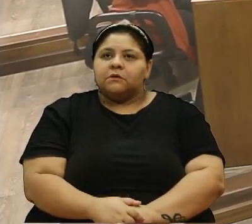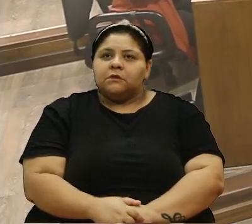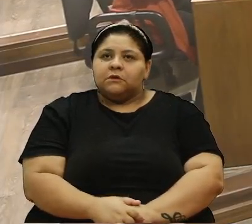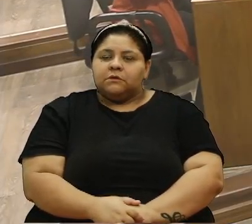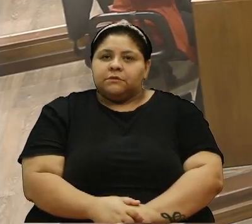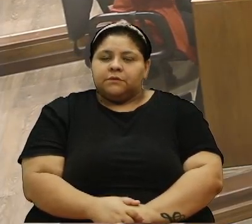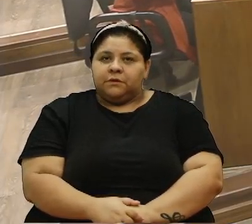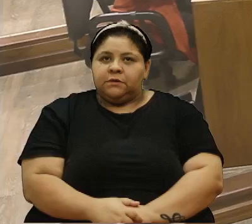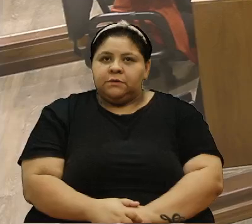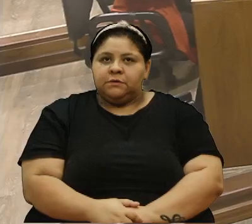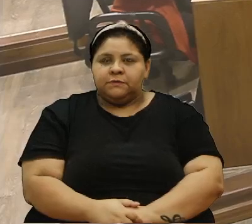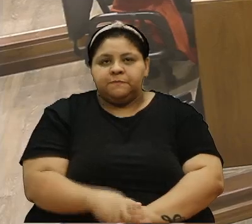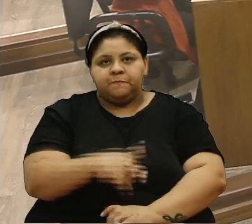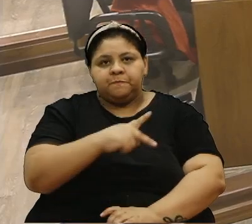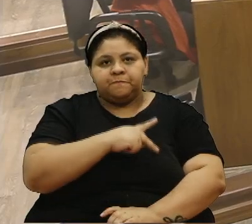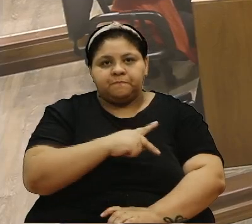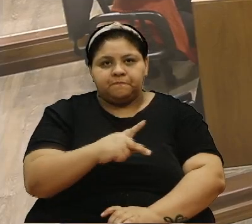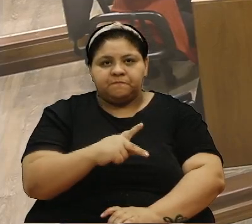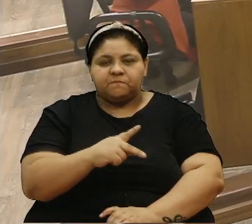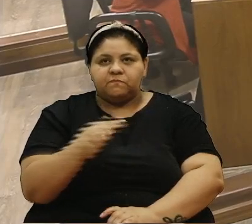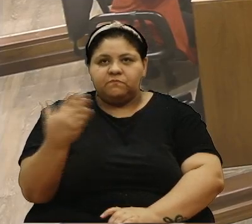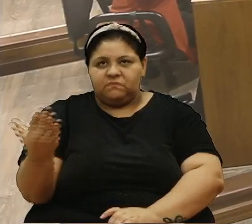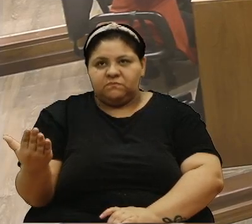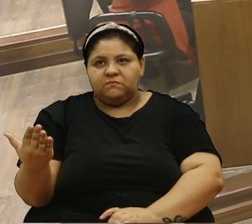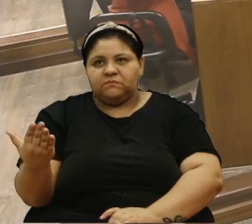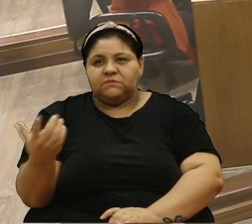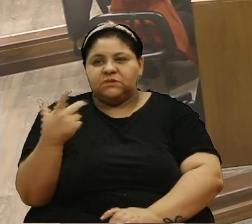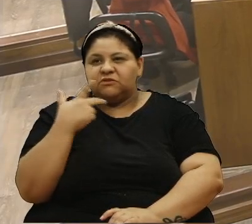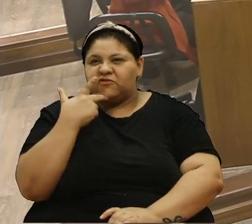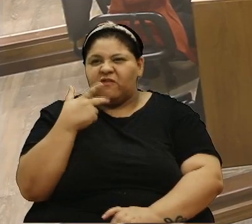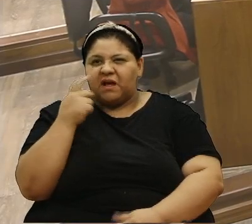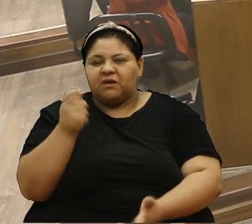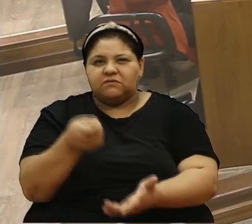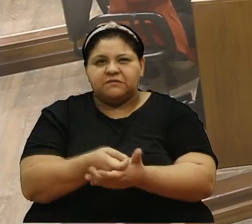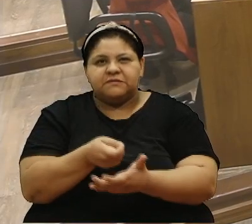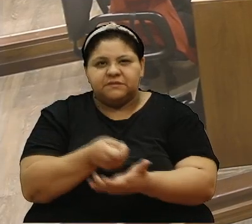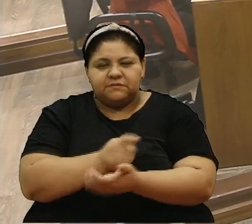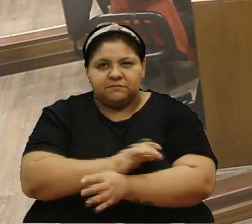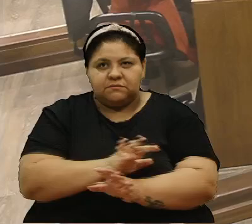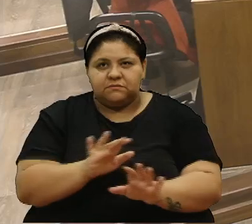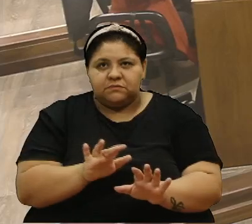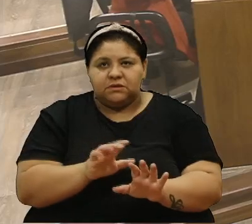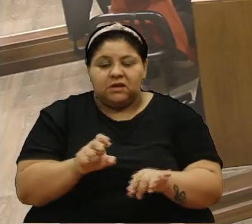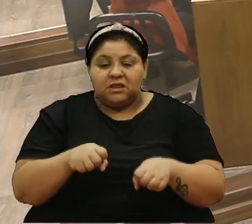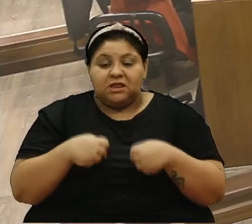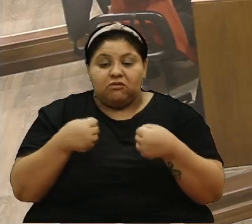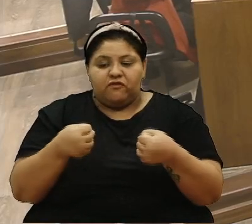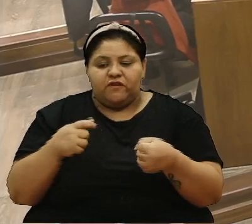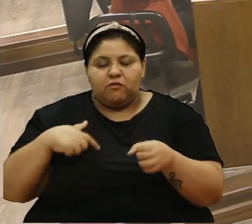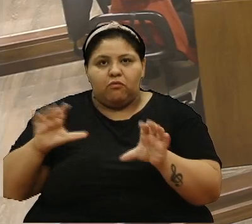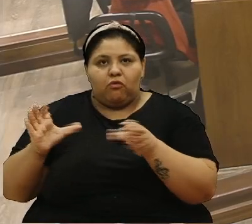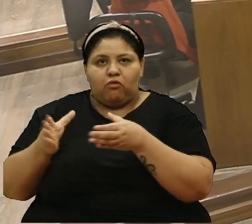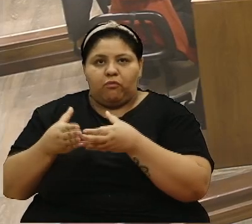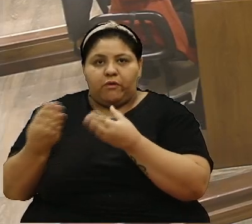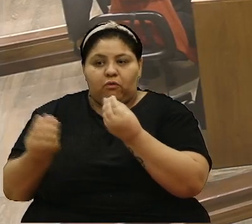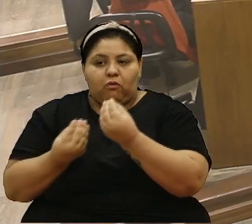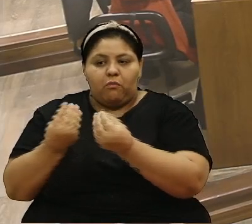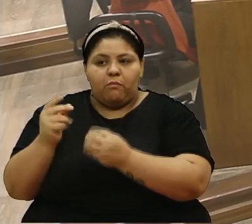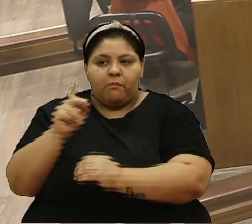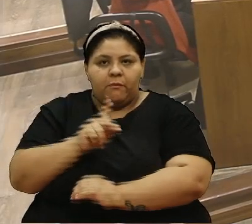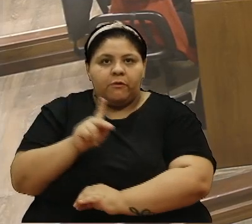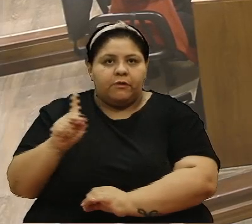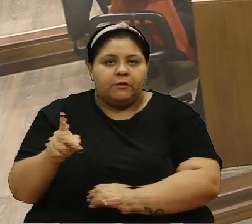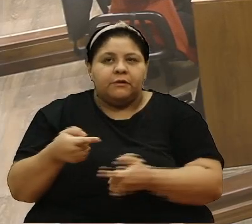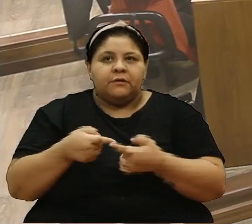Bom, presidente, eu insisto no tema, né? Não defendendo minha categoria enquanto professor,